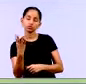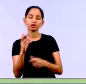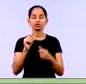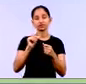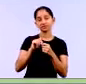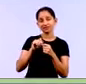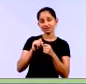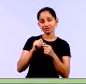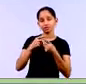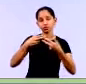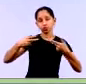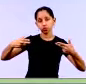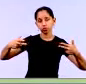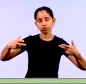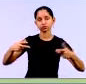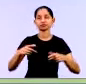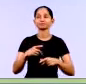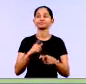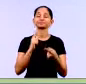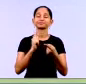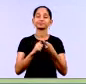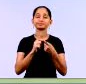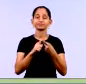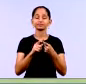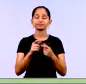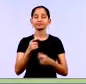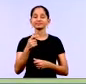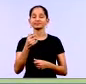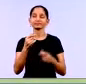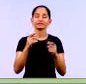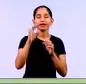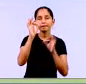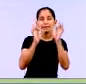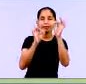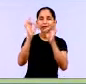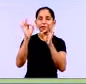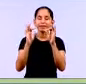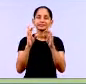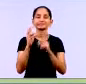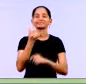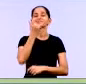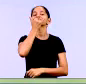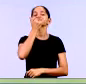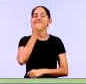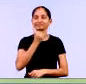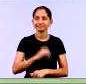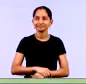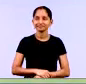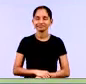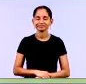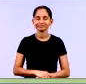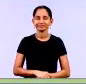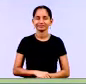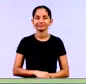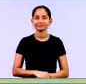Deixa eu apagar aqui, porque eu usei o quadro de forma errada. Eu botei a mão onde não deveria ter botado.